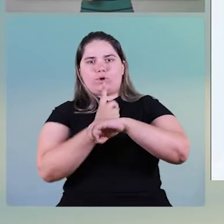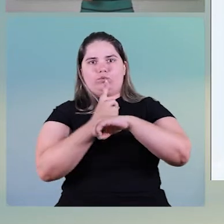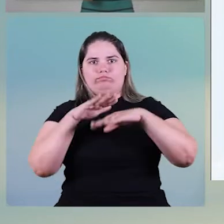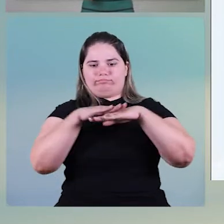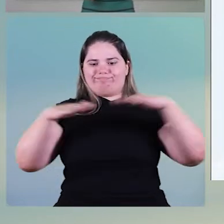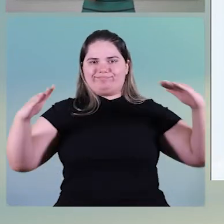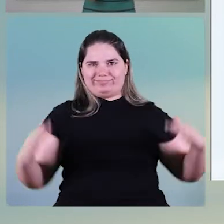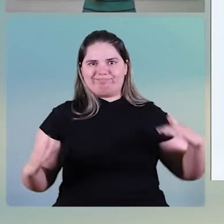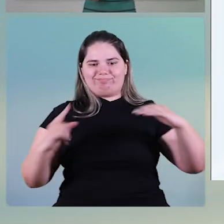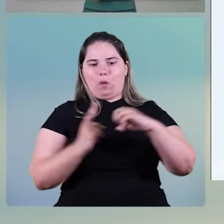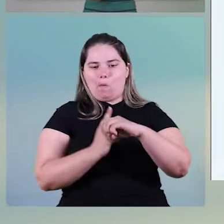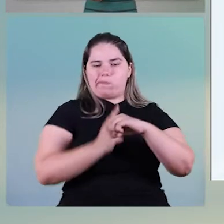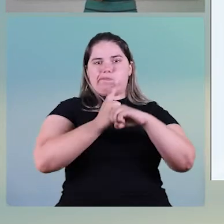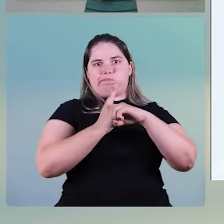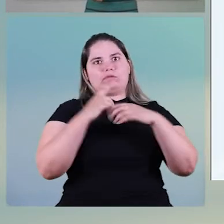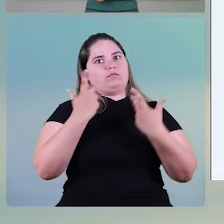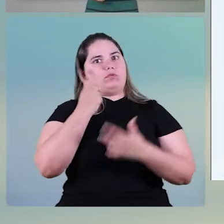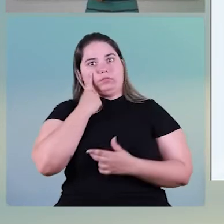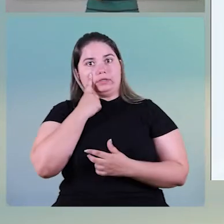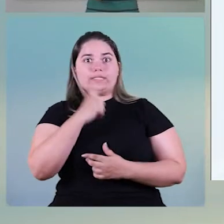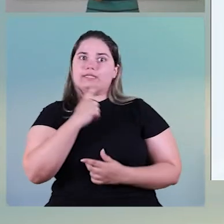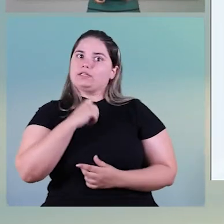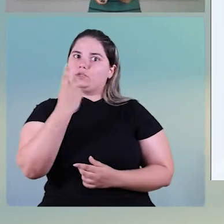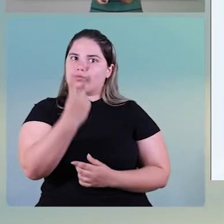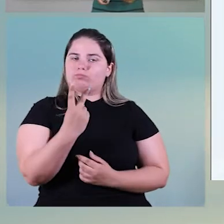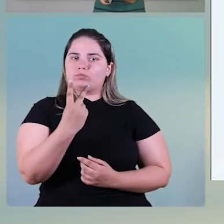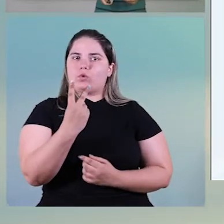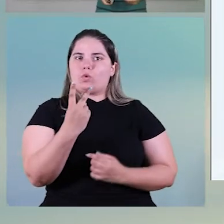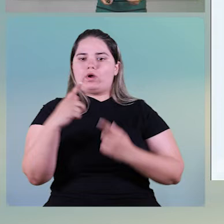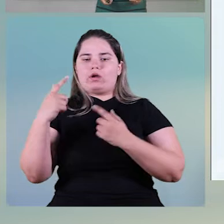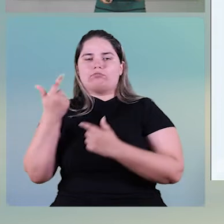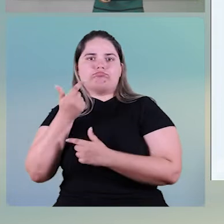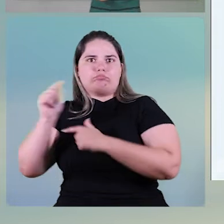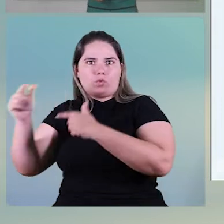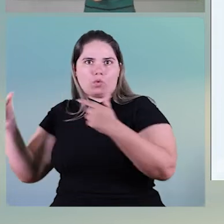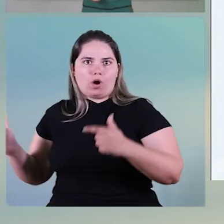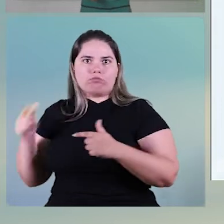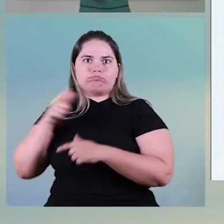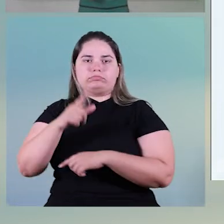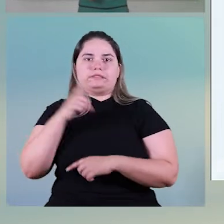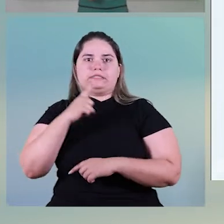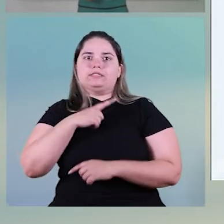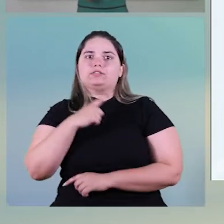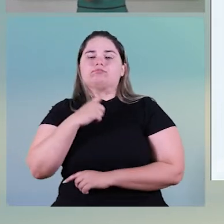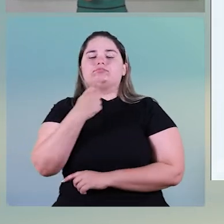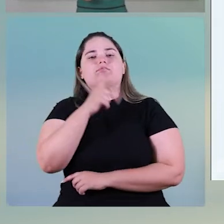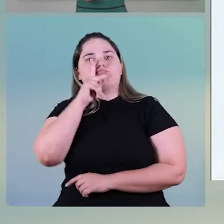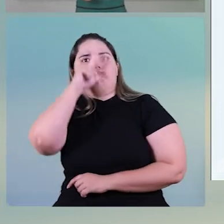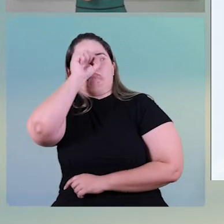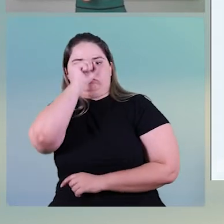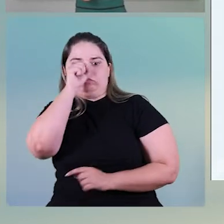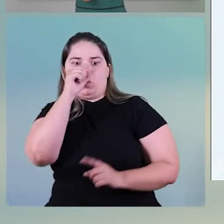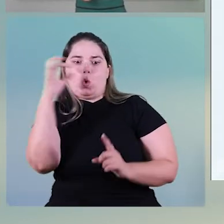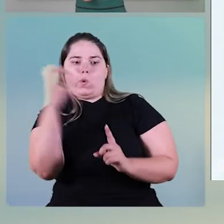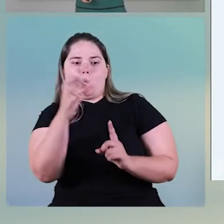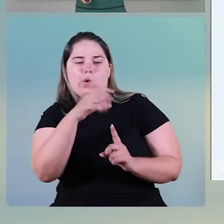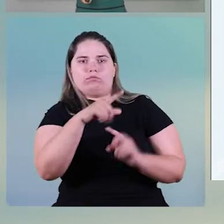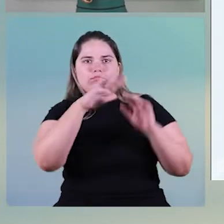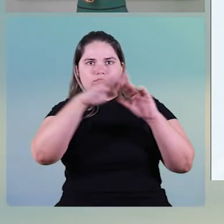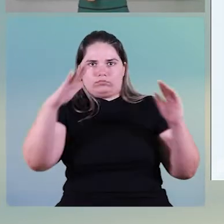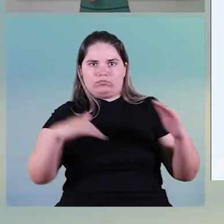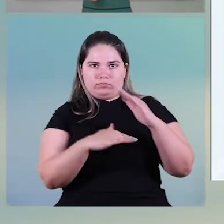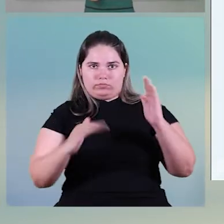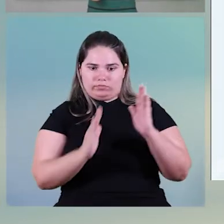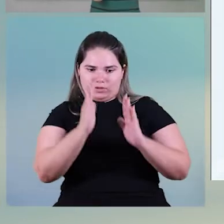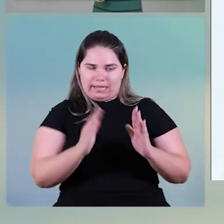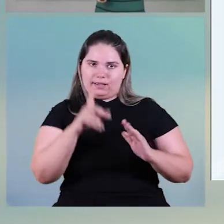agentes distintos, mesa e terra, exercendo força no mesmo objeto, que é a caixa. Então